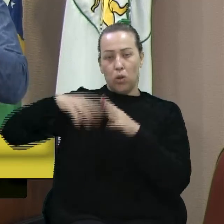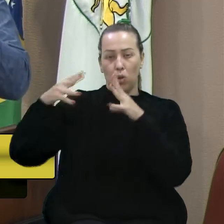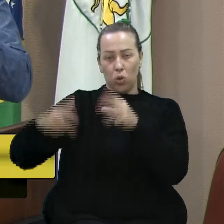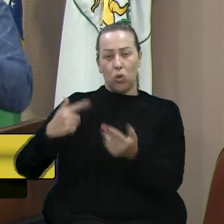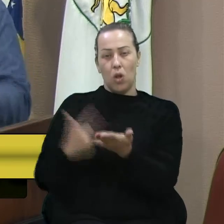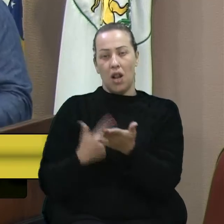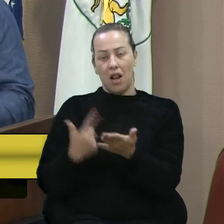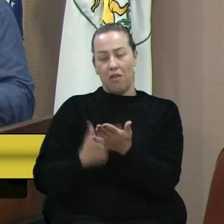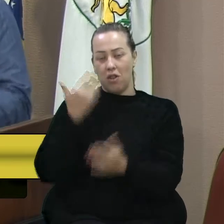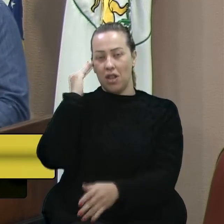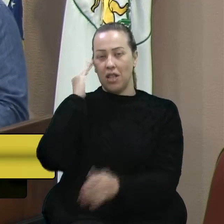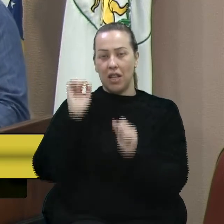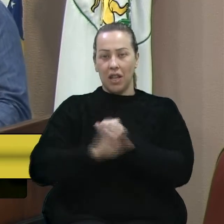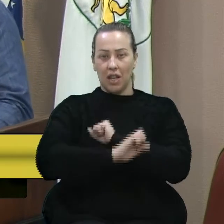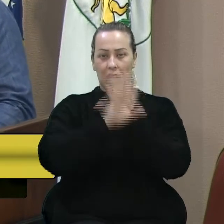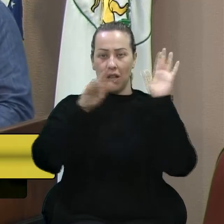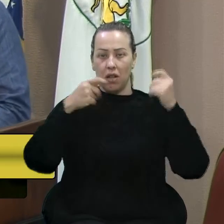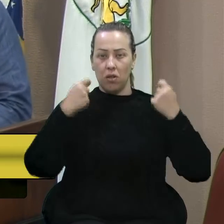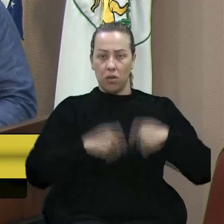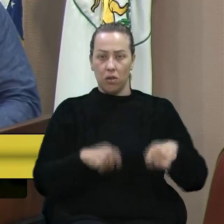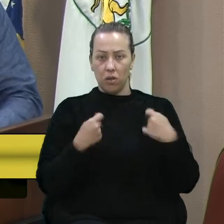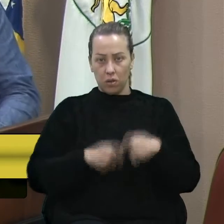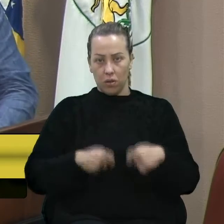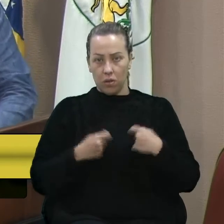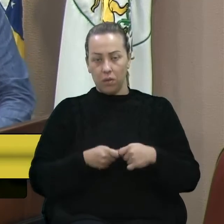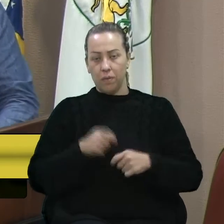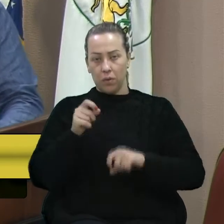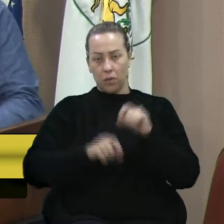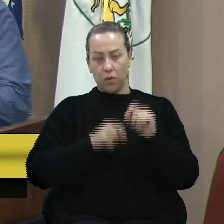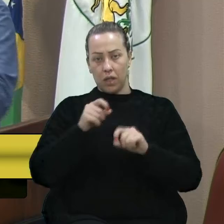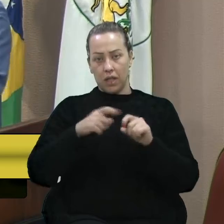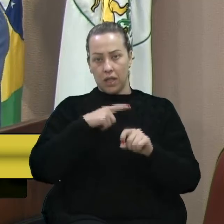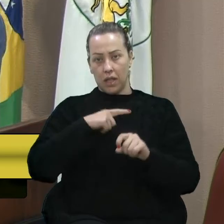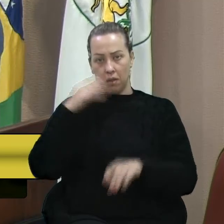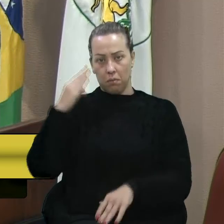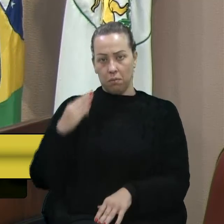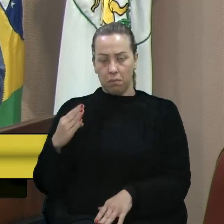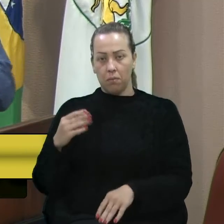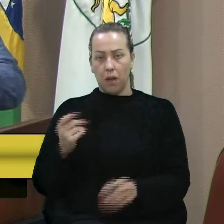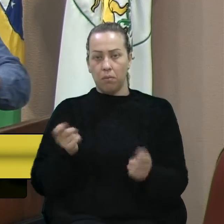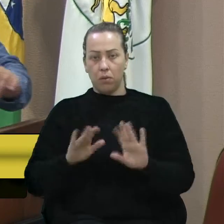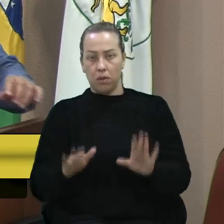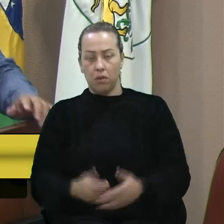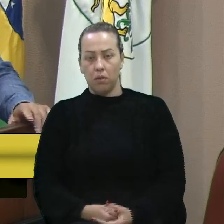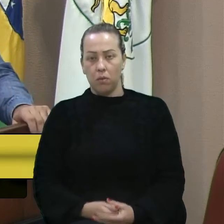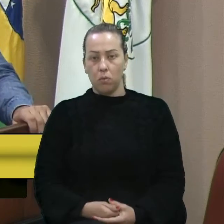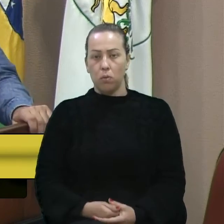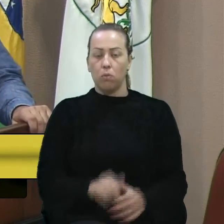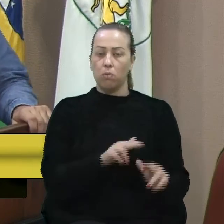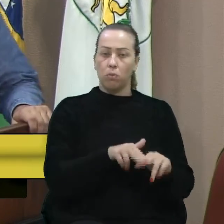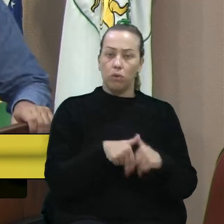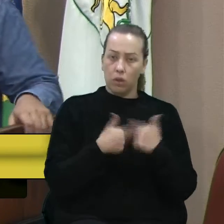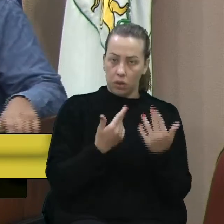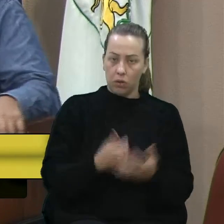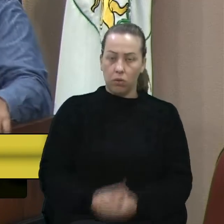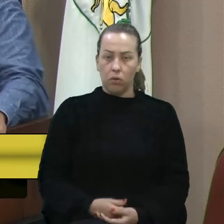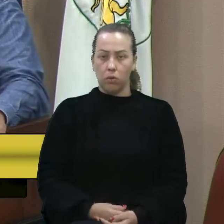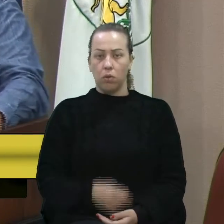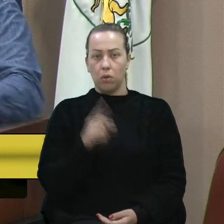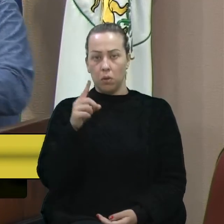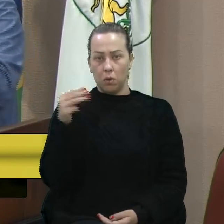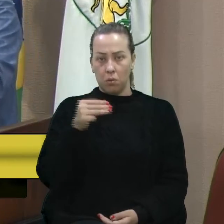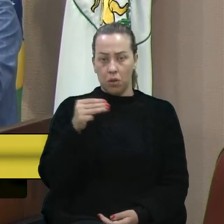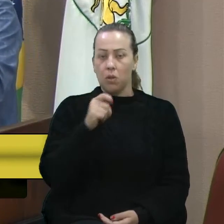por entender da necessidade que esse intelectual brasileiro tem. Por fim, usar esse minutinho